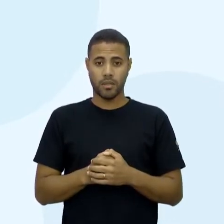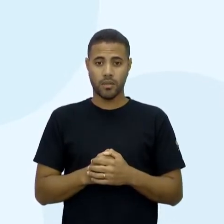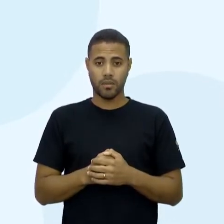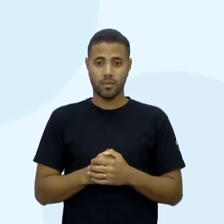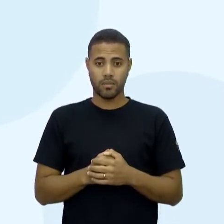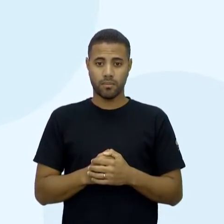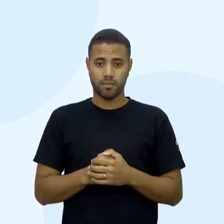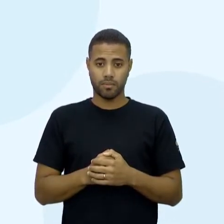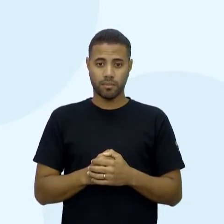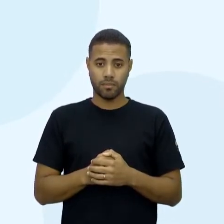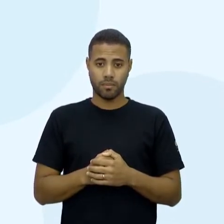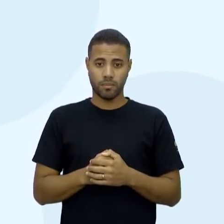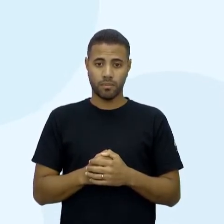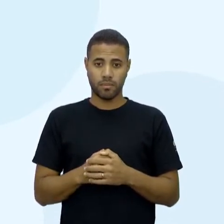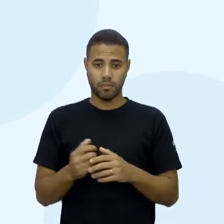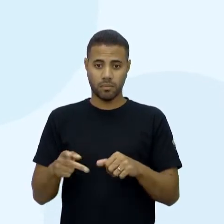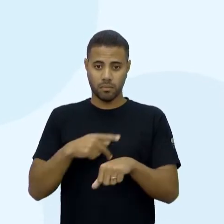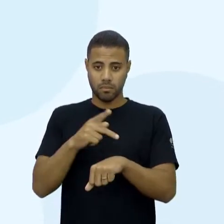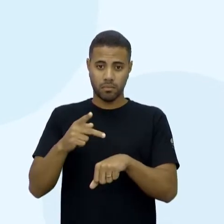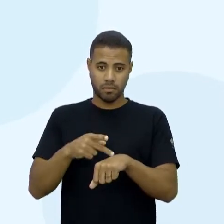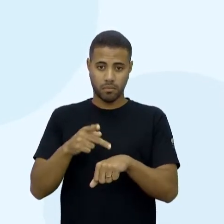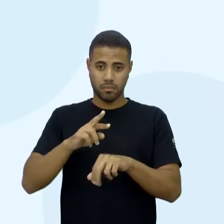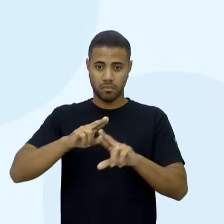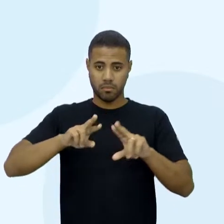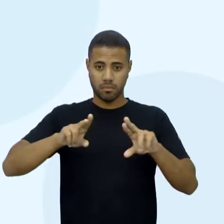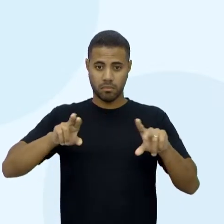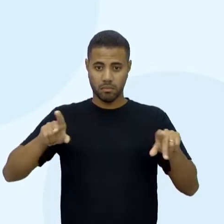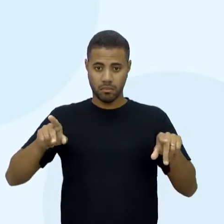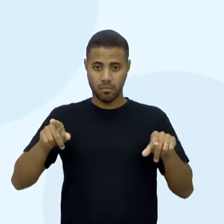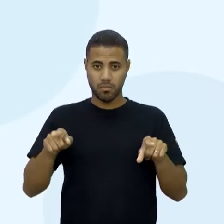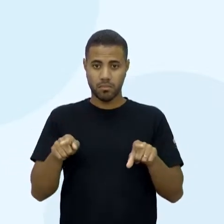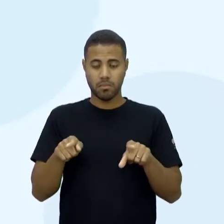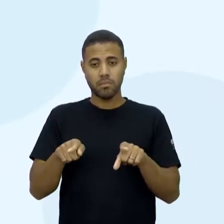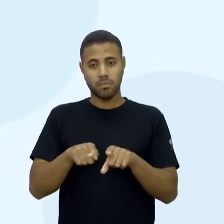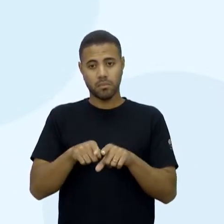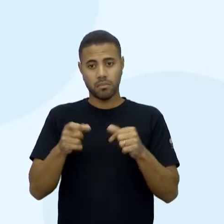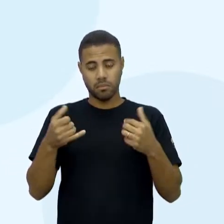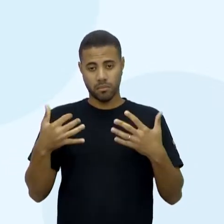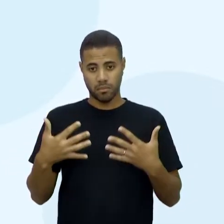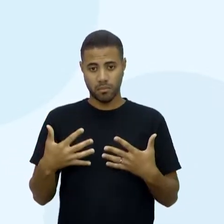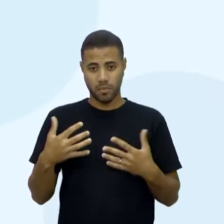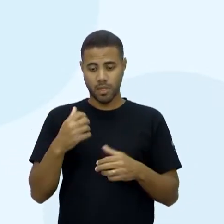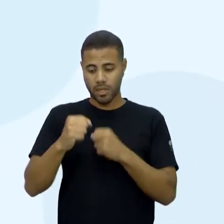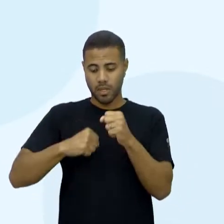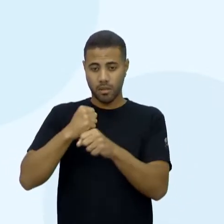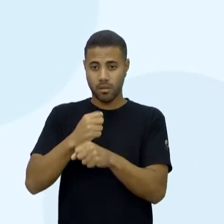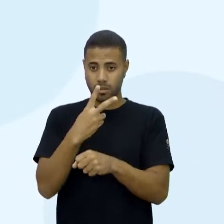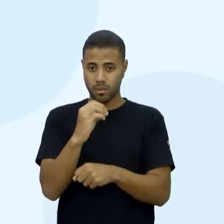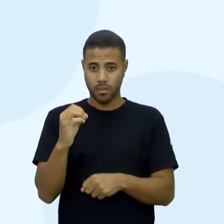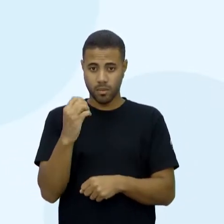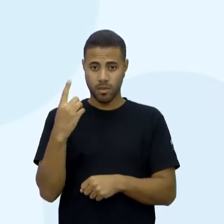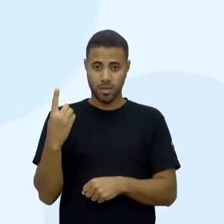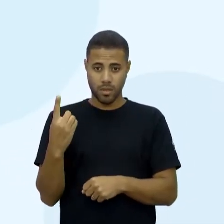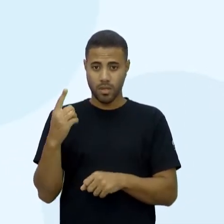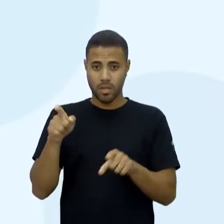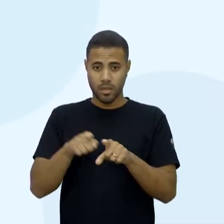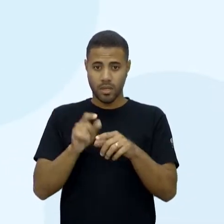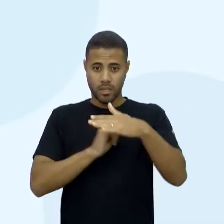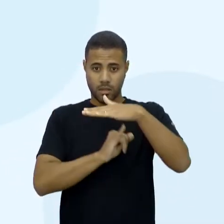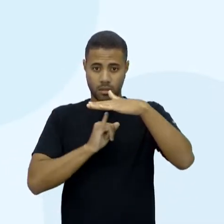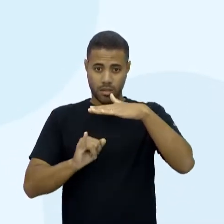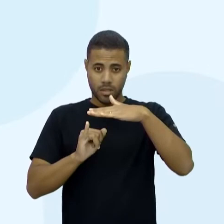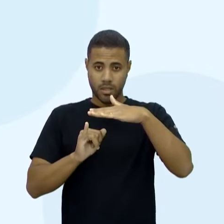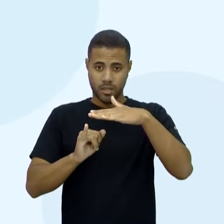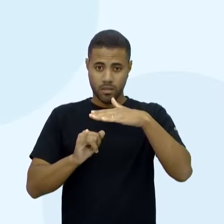do International Council of Museums, né, de 2001, uma instituição